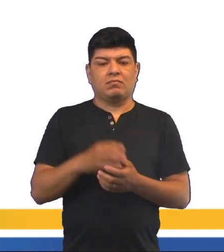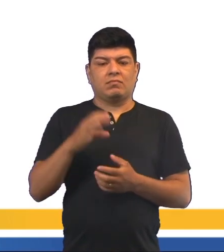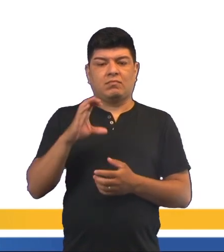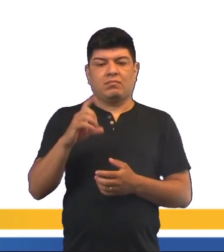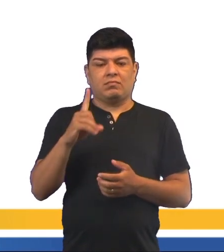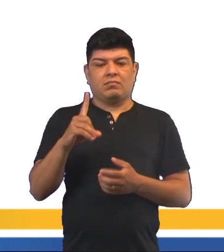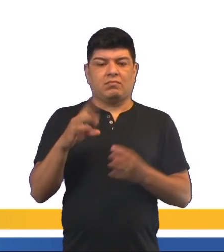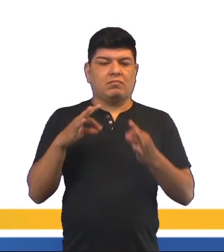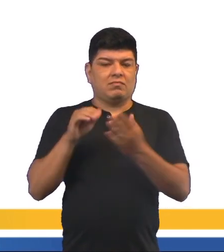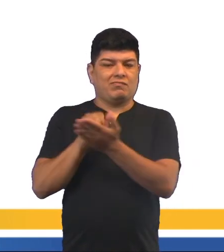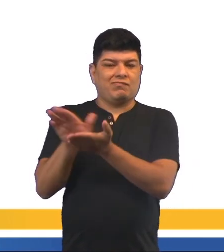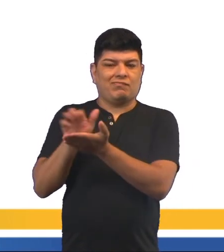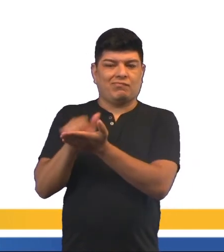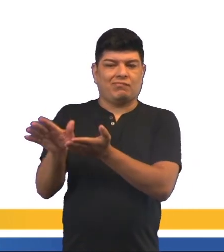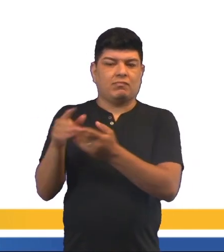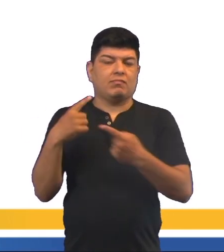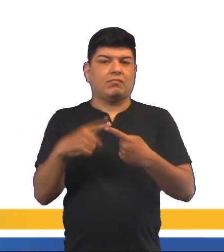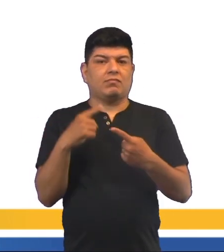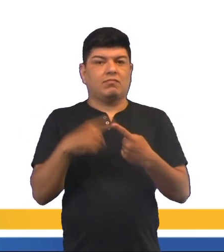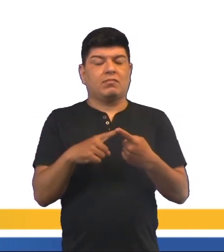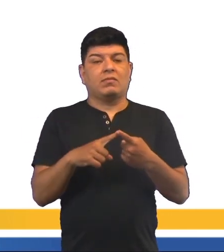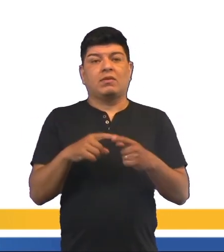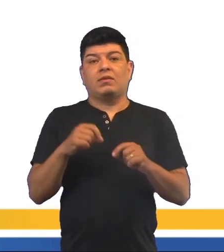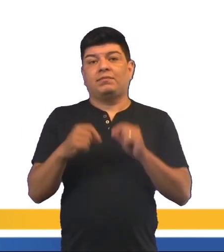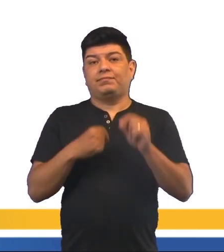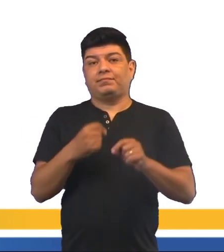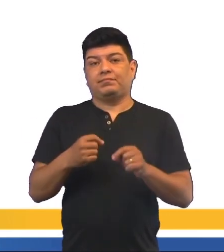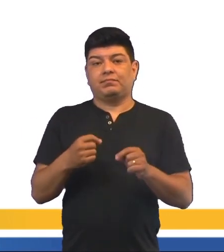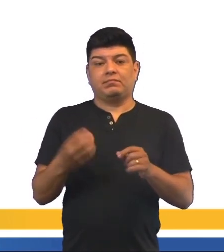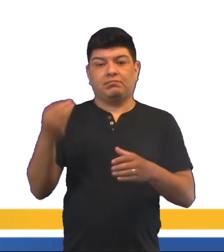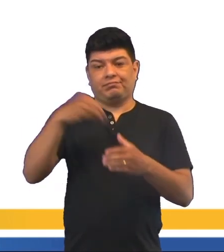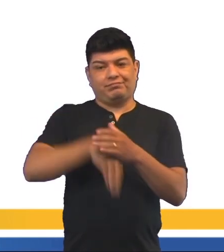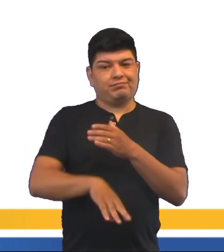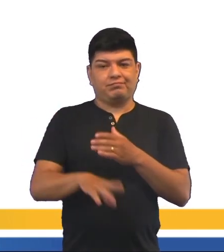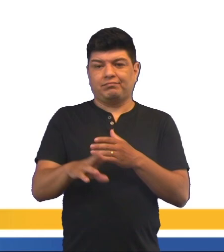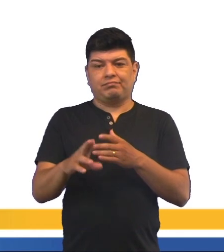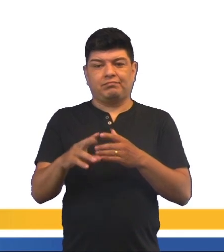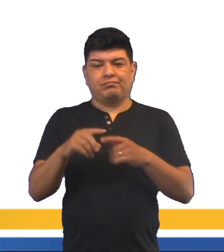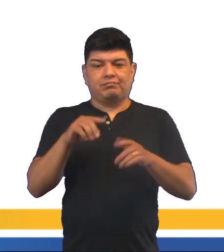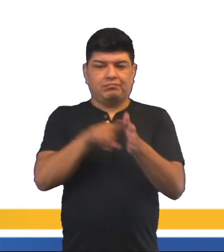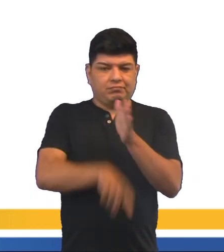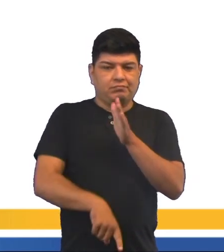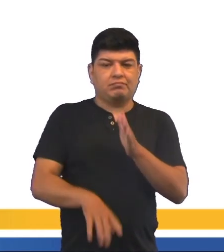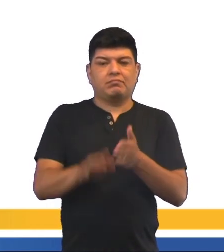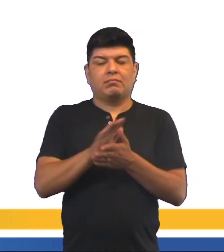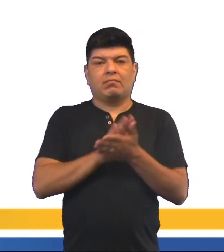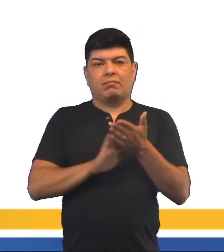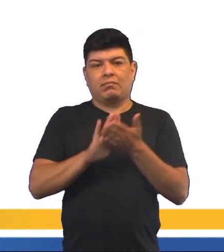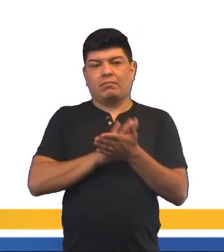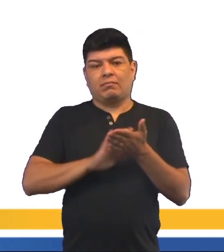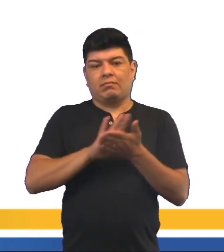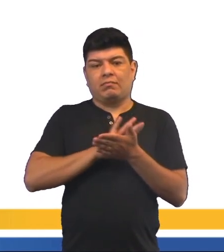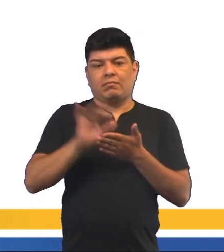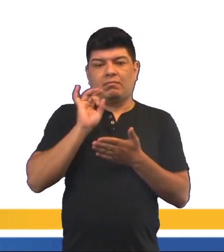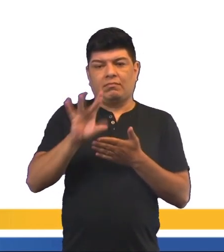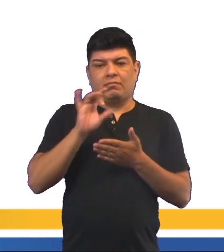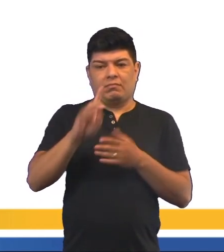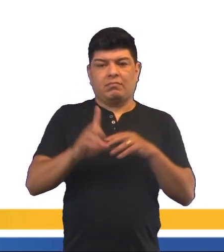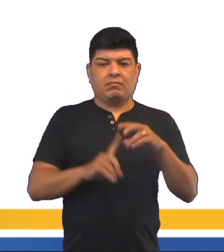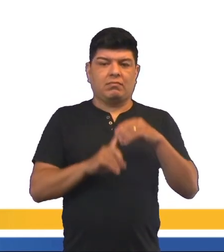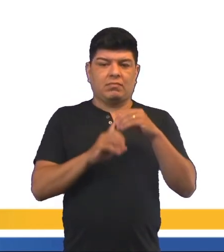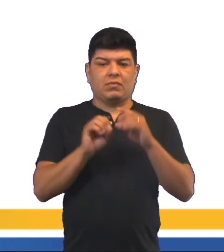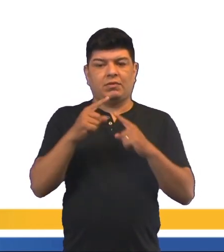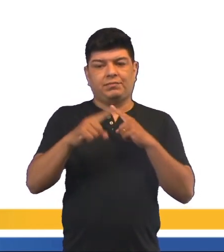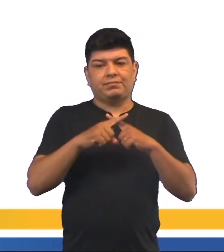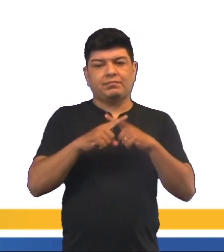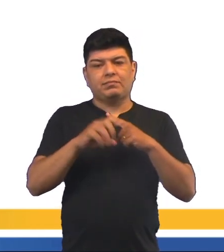D está totalmente descartado. Por quê? Porque a gente não adiciona e nem subtrai, só apenas unidade. Ou